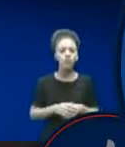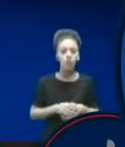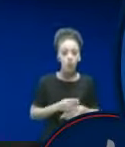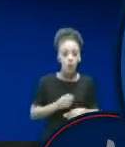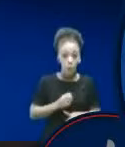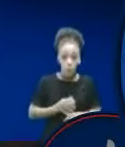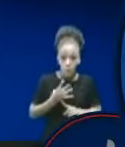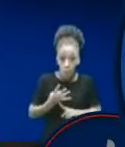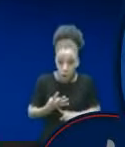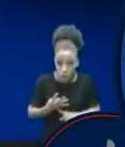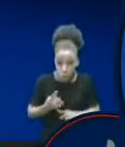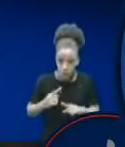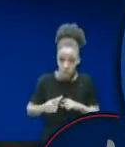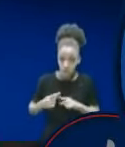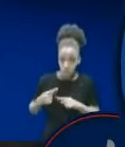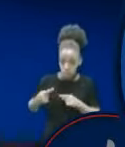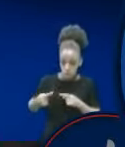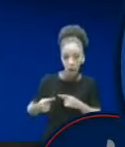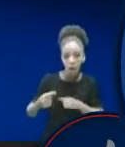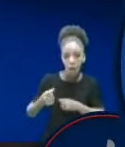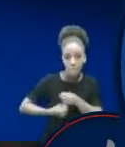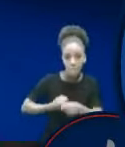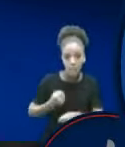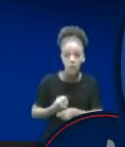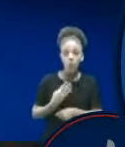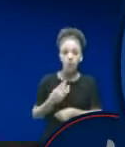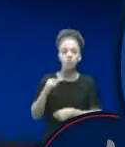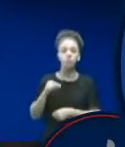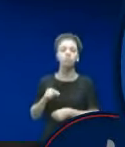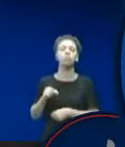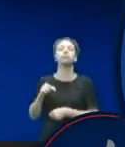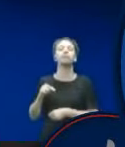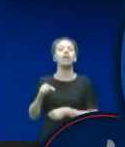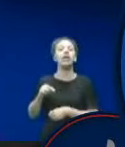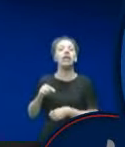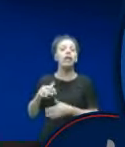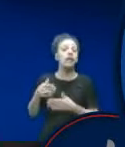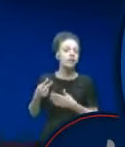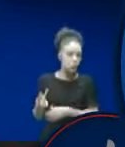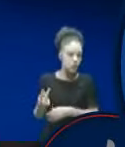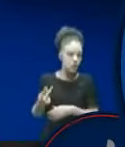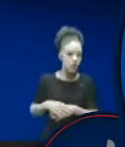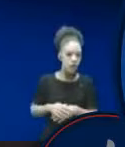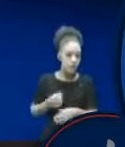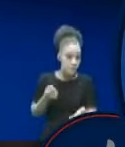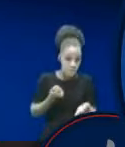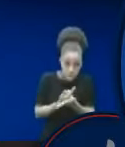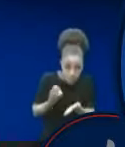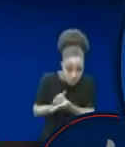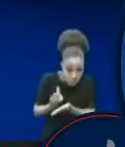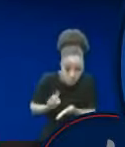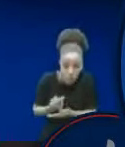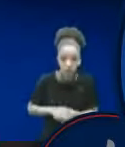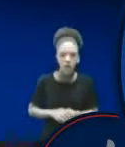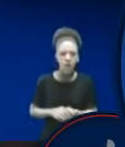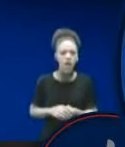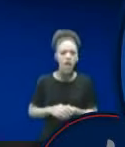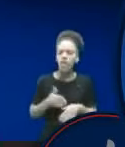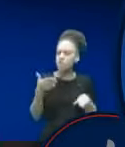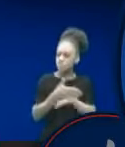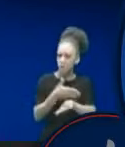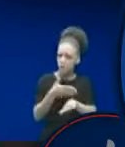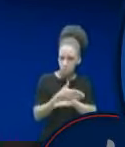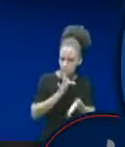ano, um gasto médio 4,2 vezes maior que a média. Ele já é totalmente multicanal nas suas